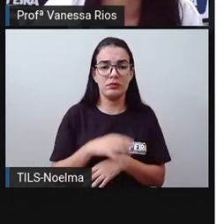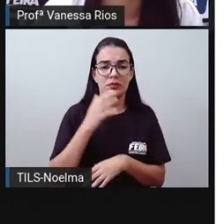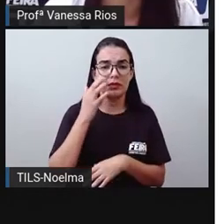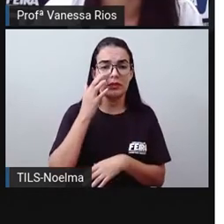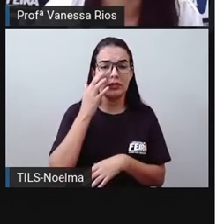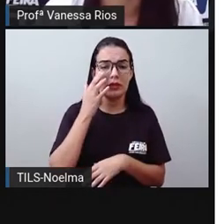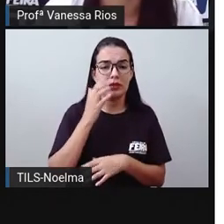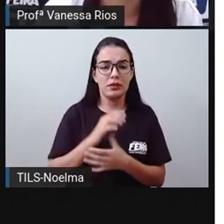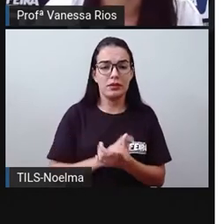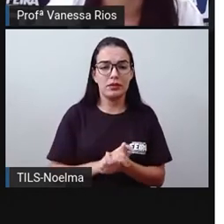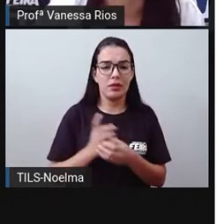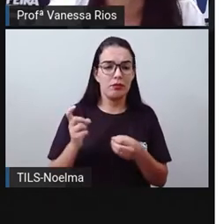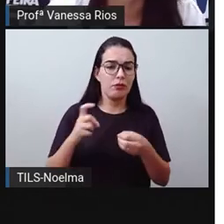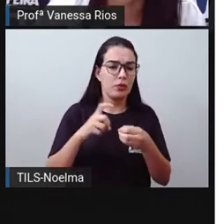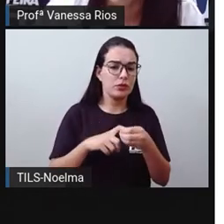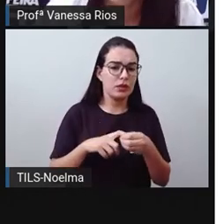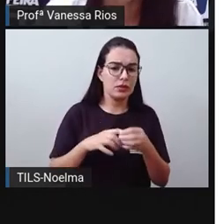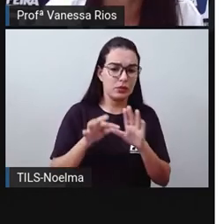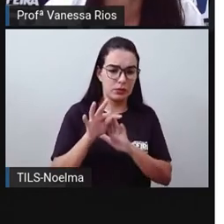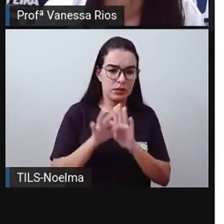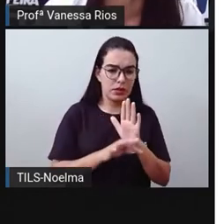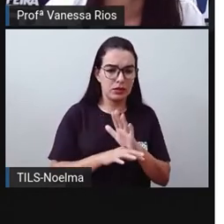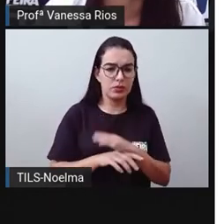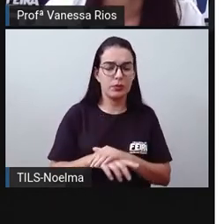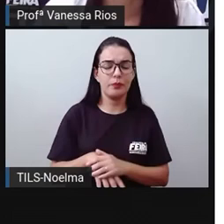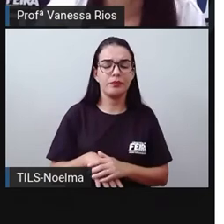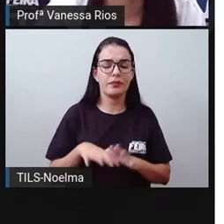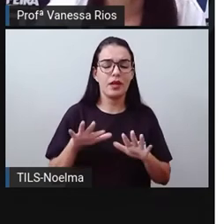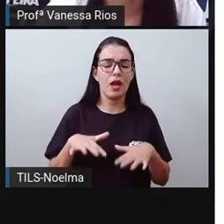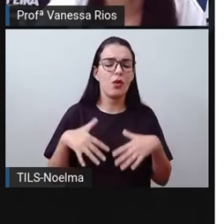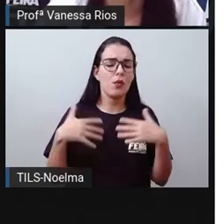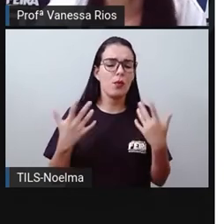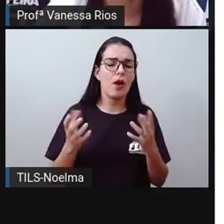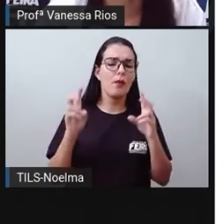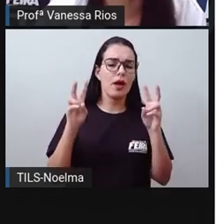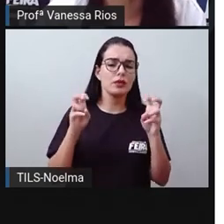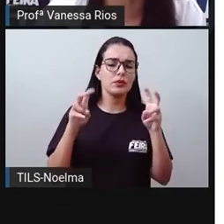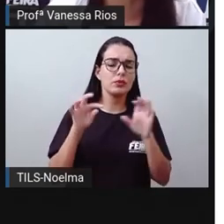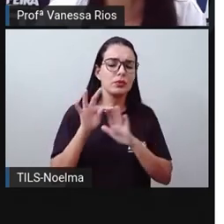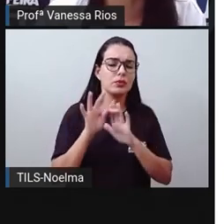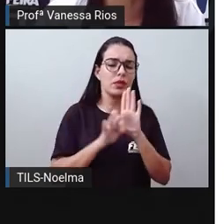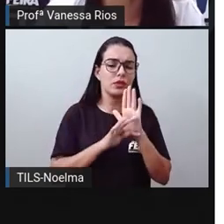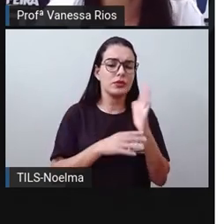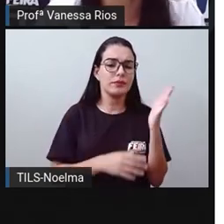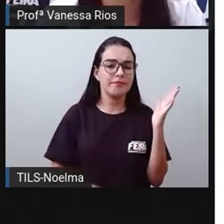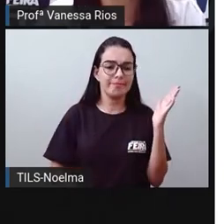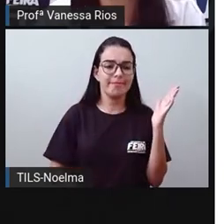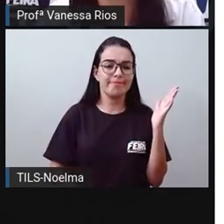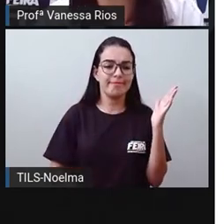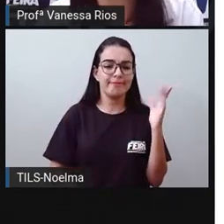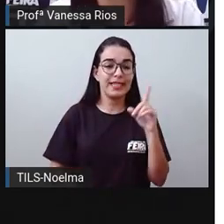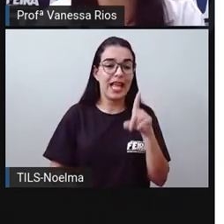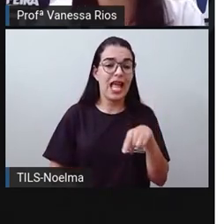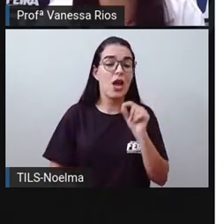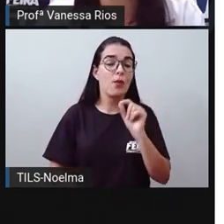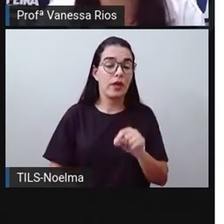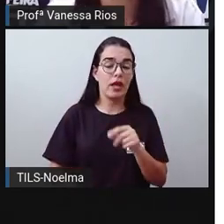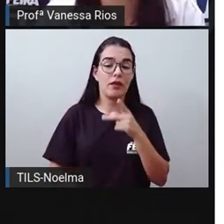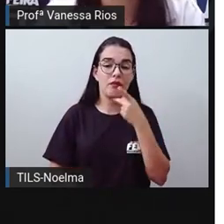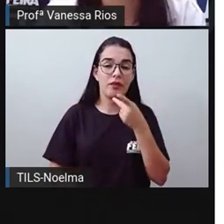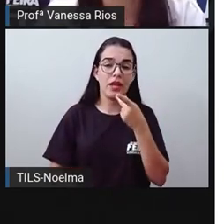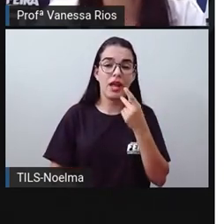E aí, voltando ao texto, né? Qual é o assunto do texto? O assunto do texto é falar